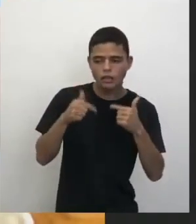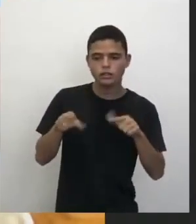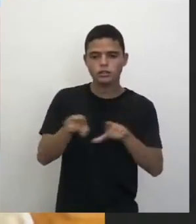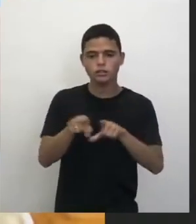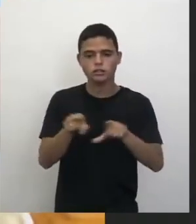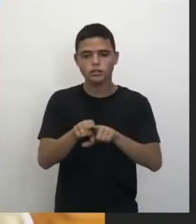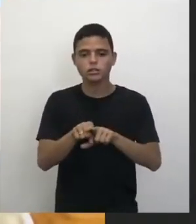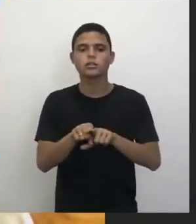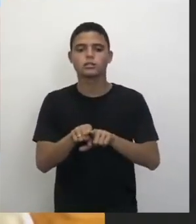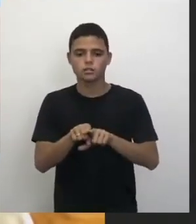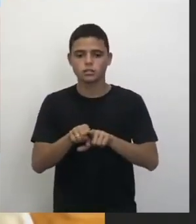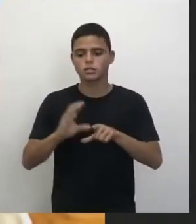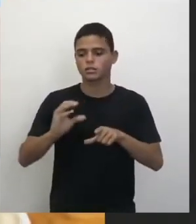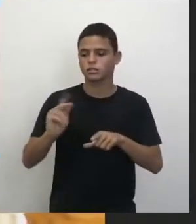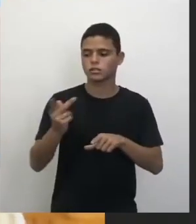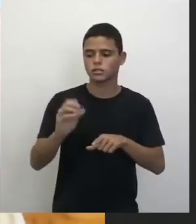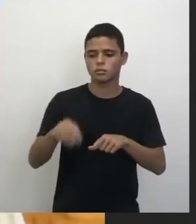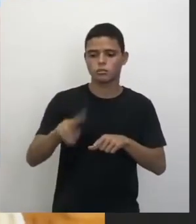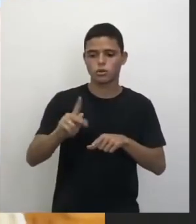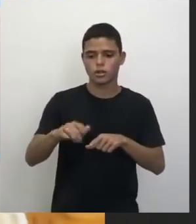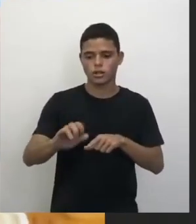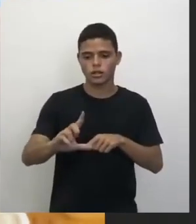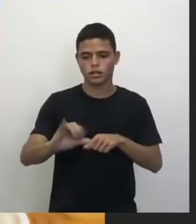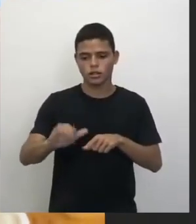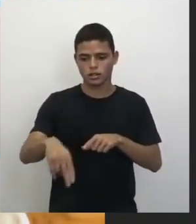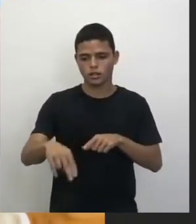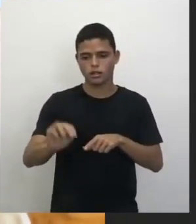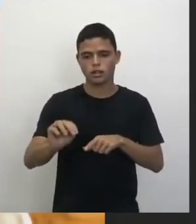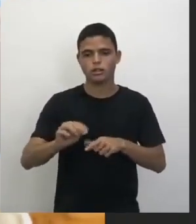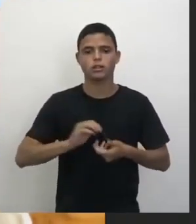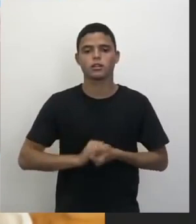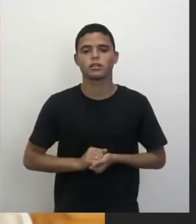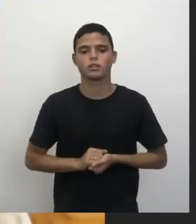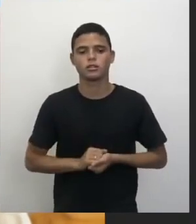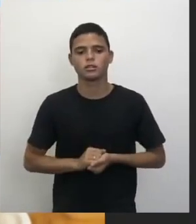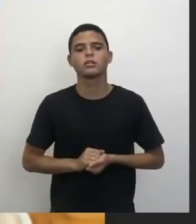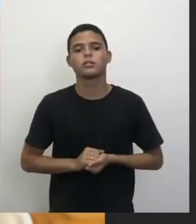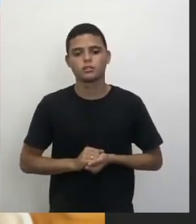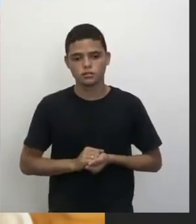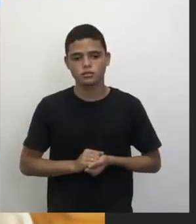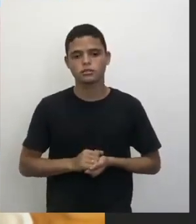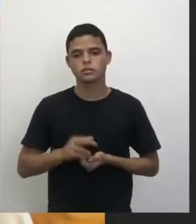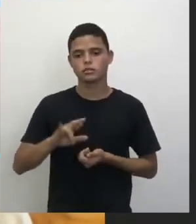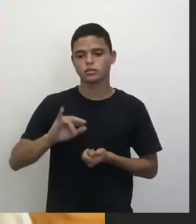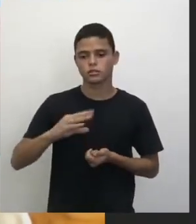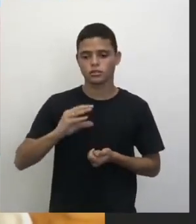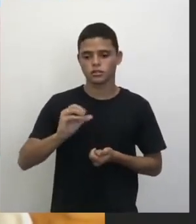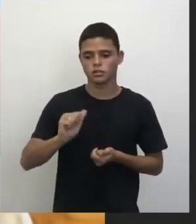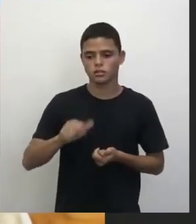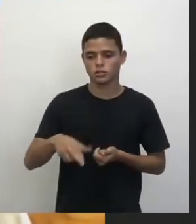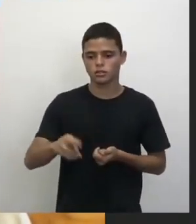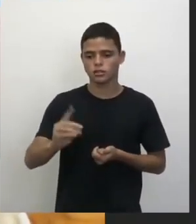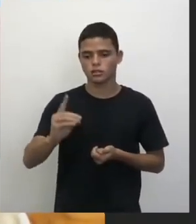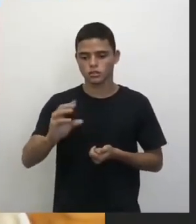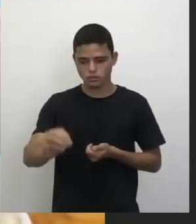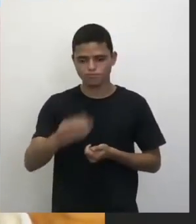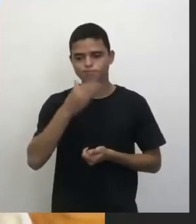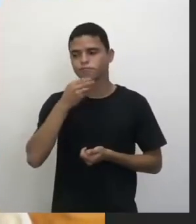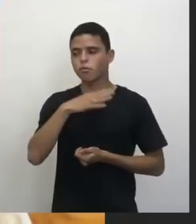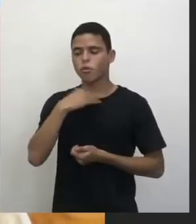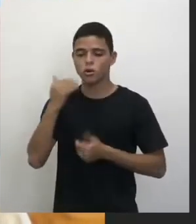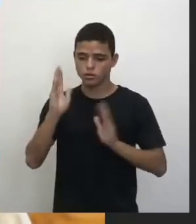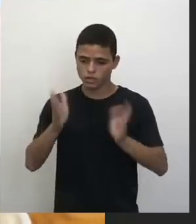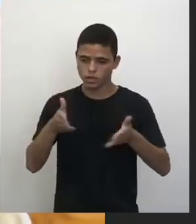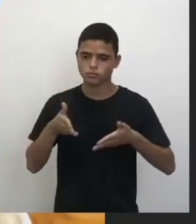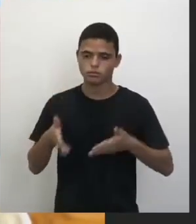Chapulin Colorado do que com o Homem-Aranha, né? O Ricardo ele já faleceu, ele faleceu em 2015, né? E quem